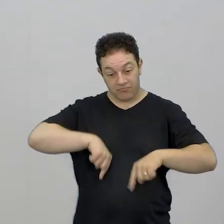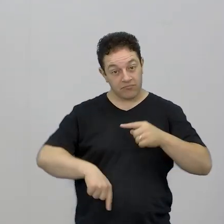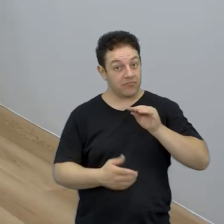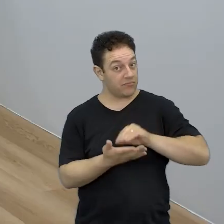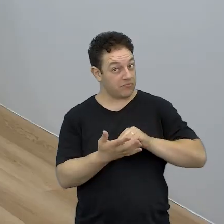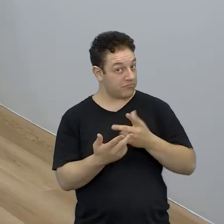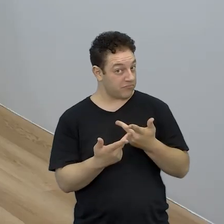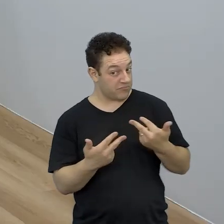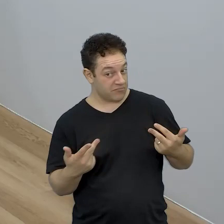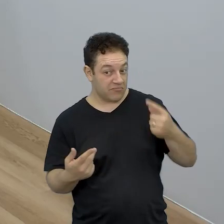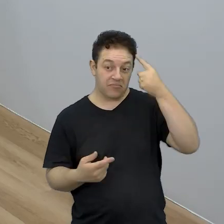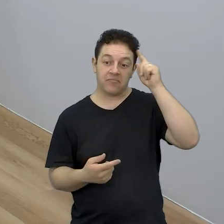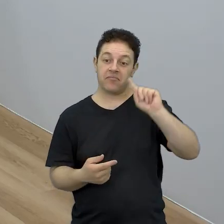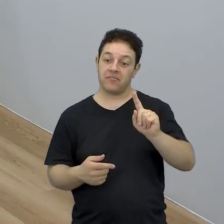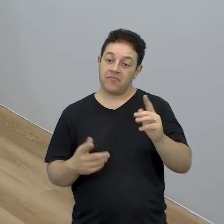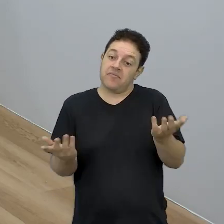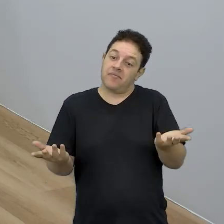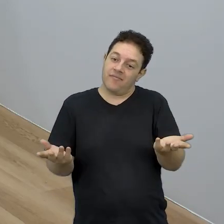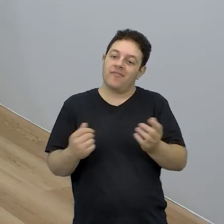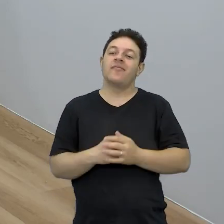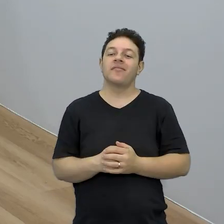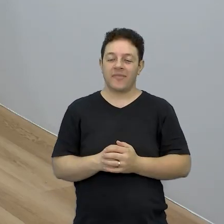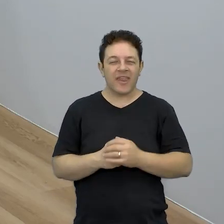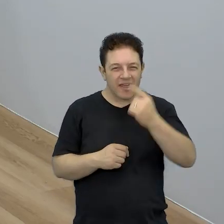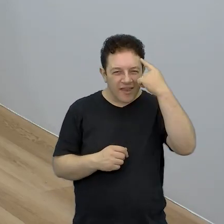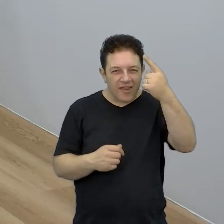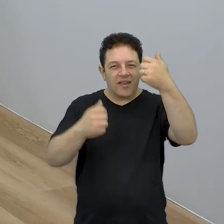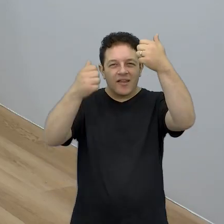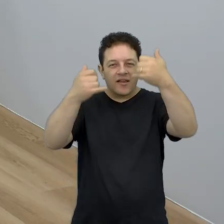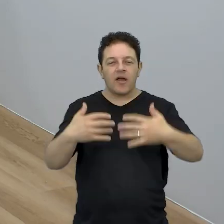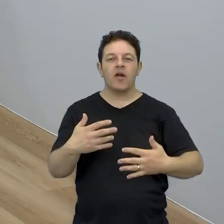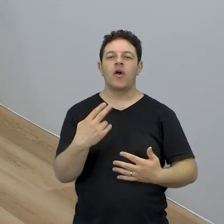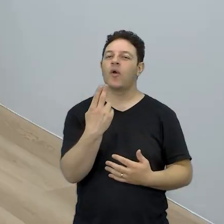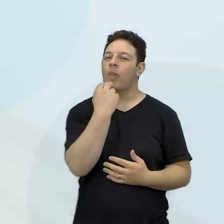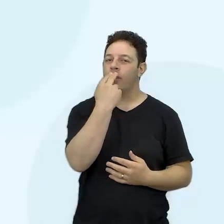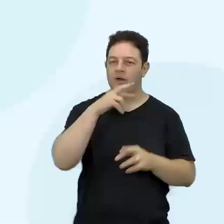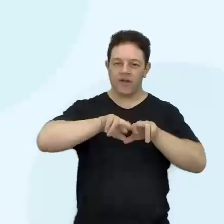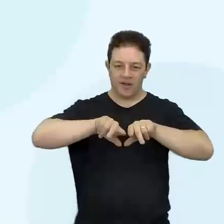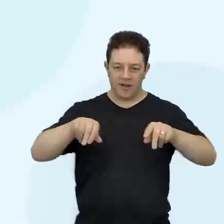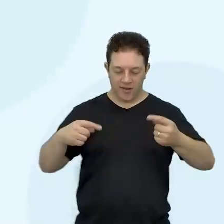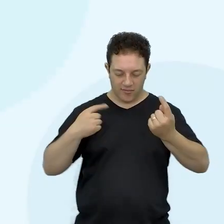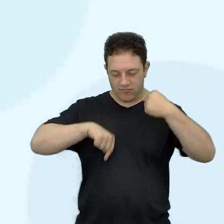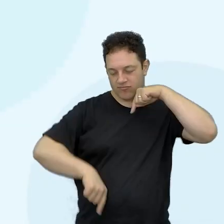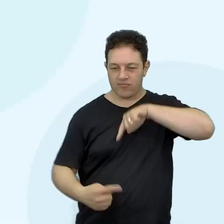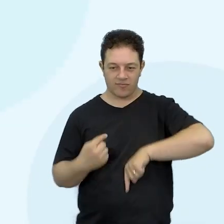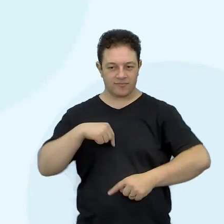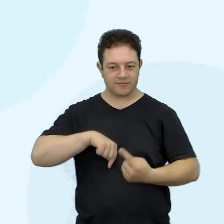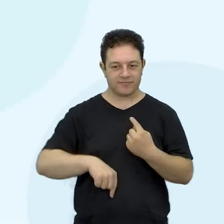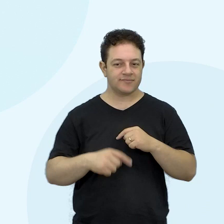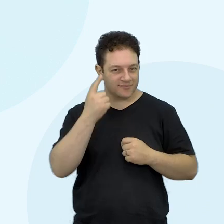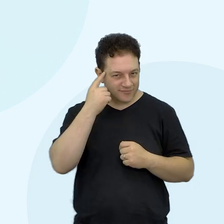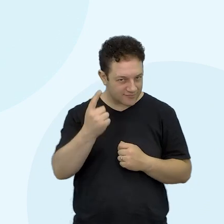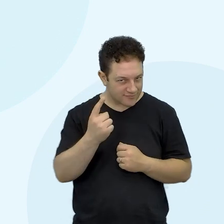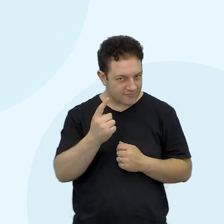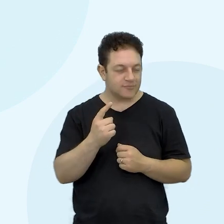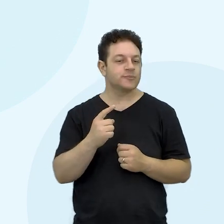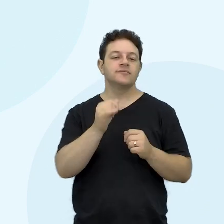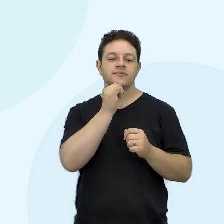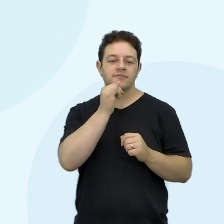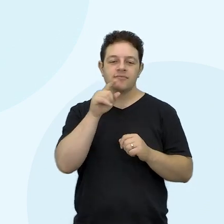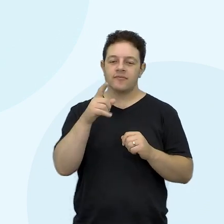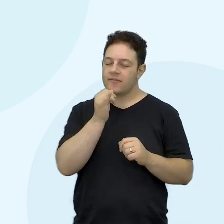que estava aí falando a respeito, né, da questão aí dos nutrientes, né, e a gente inclusive falou a respeito aí da